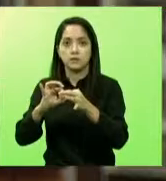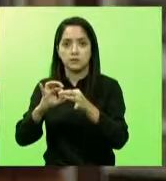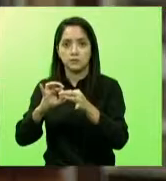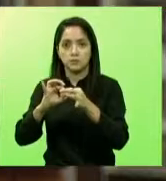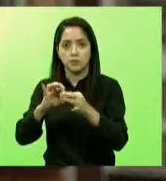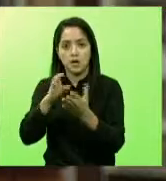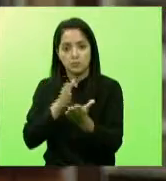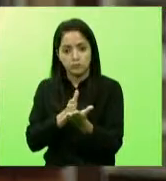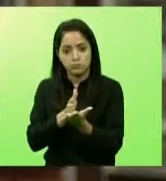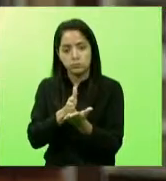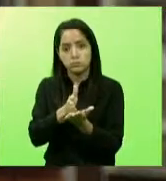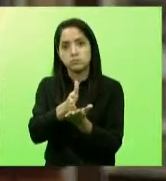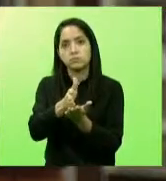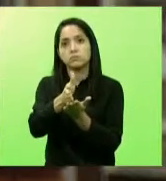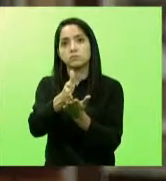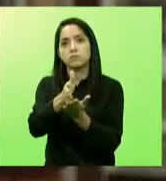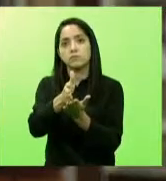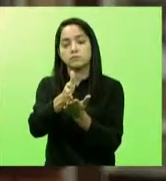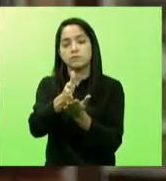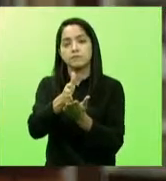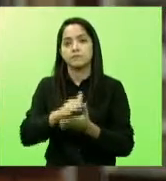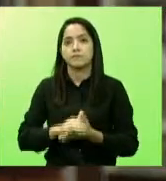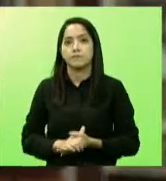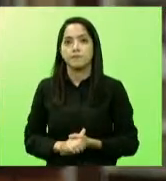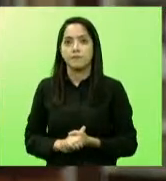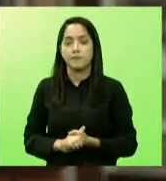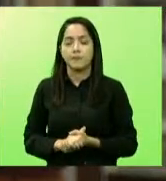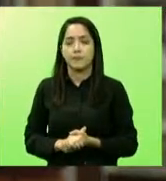pelo mesmo caminho.